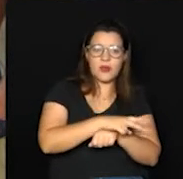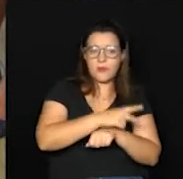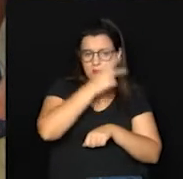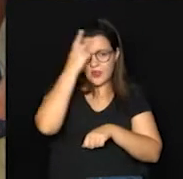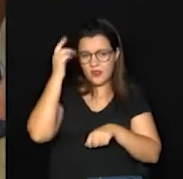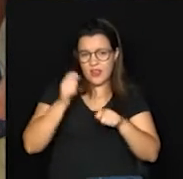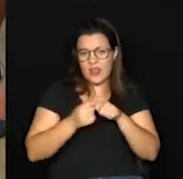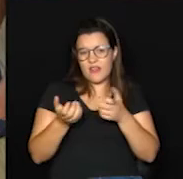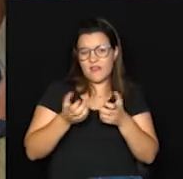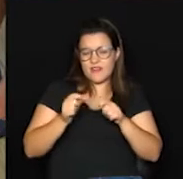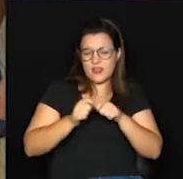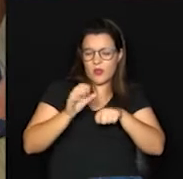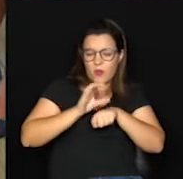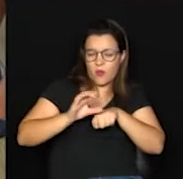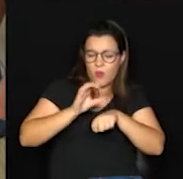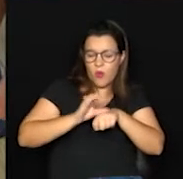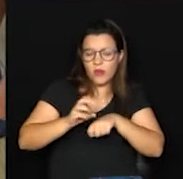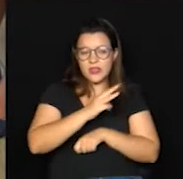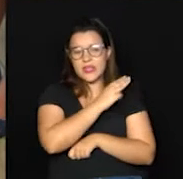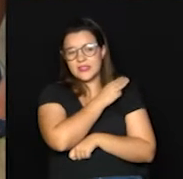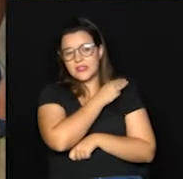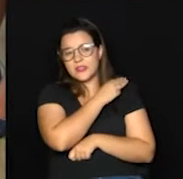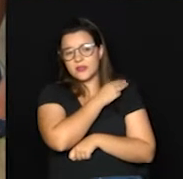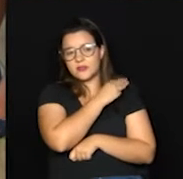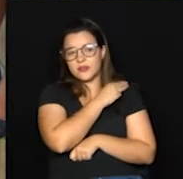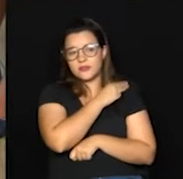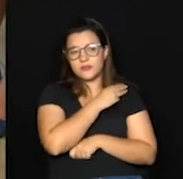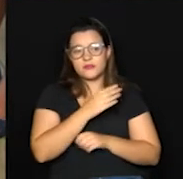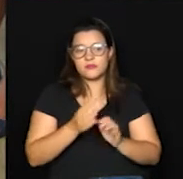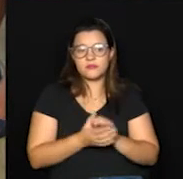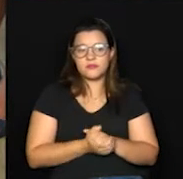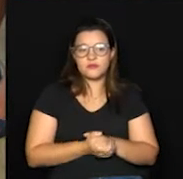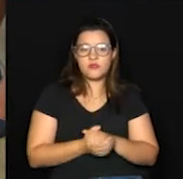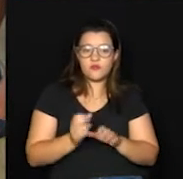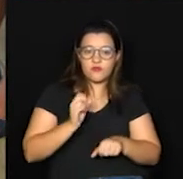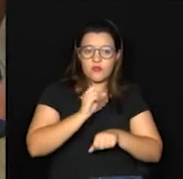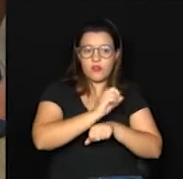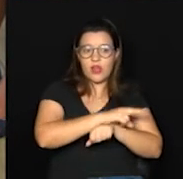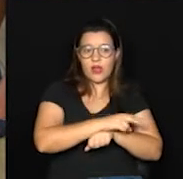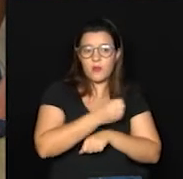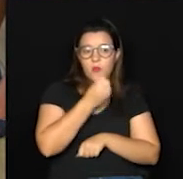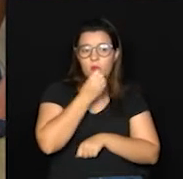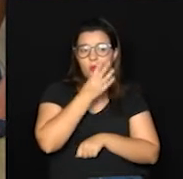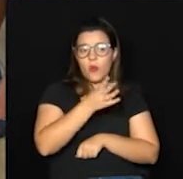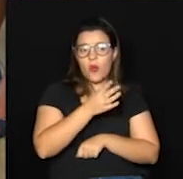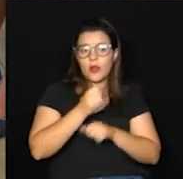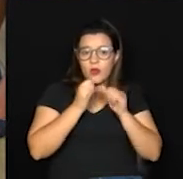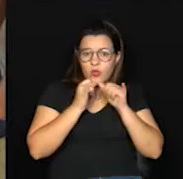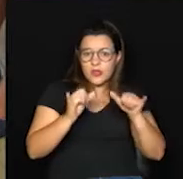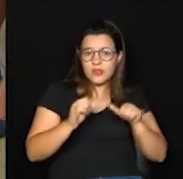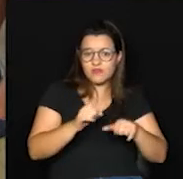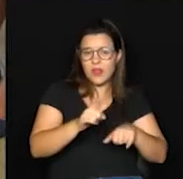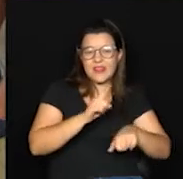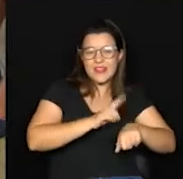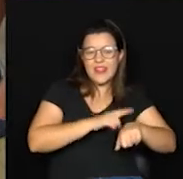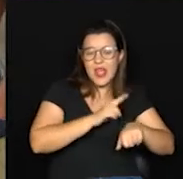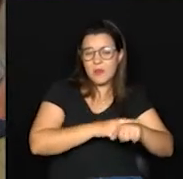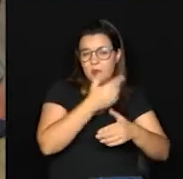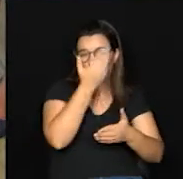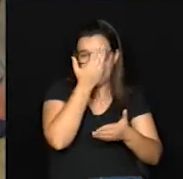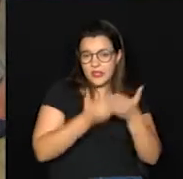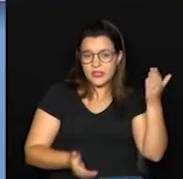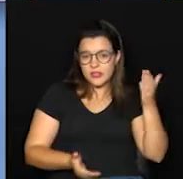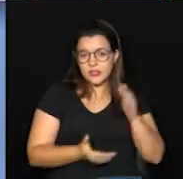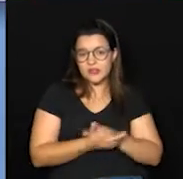curso técnico, que está no ensino médio. E essas vagas têm uma boa notícia para quem não deu tempo de realizar, né? Quem